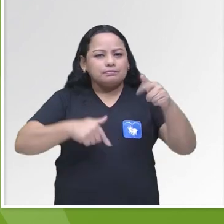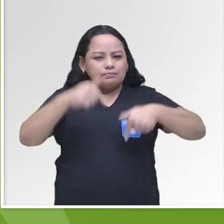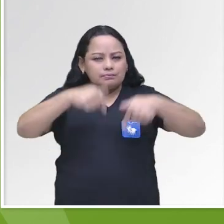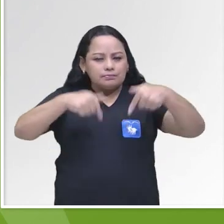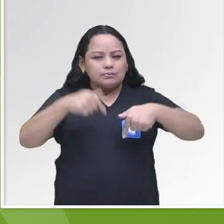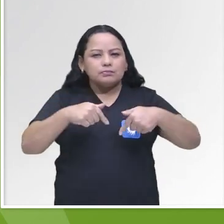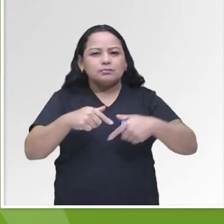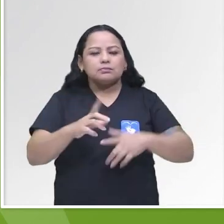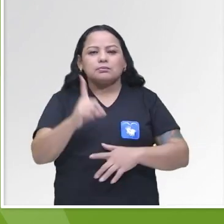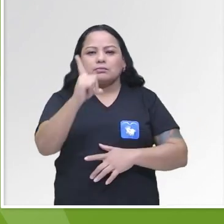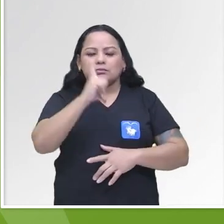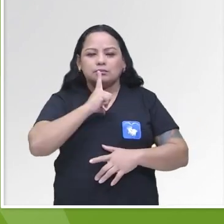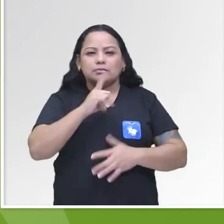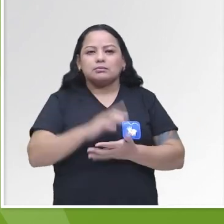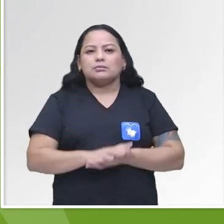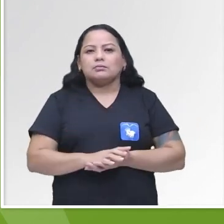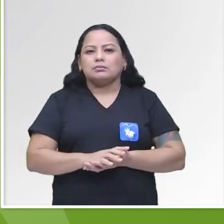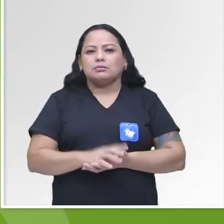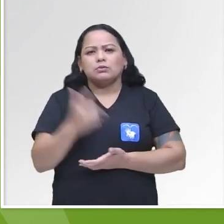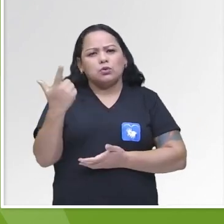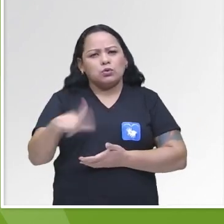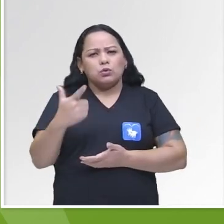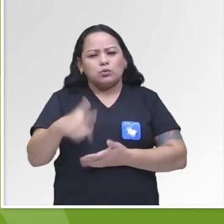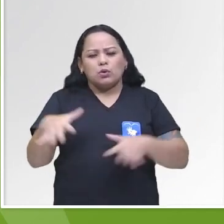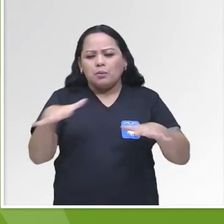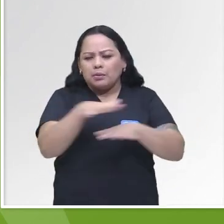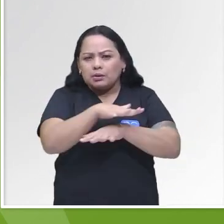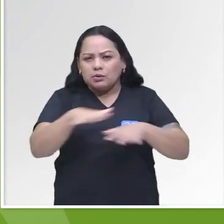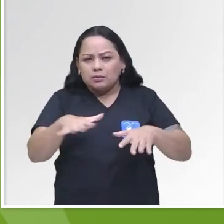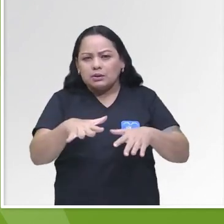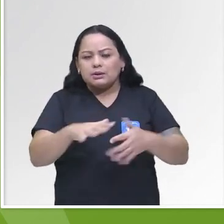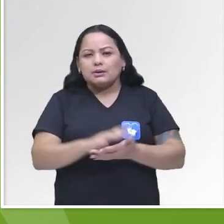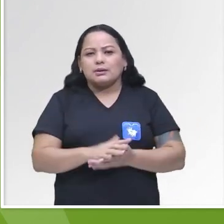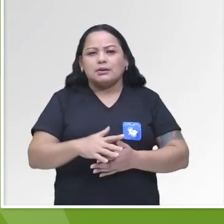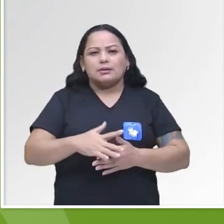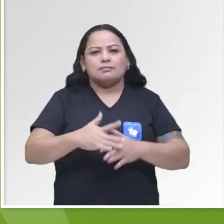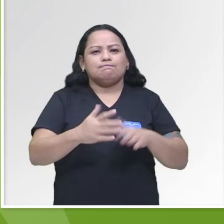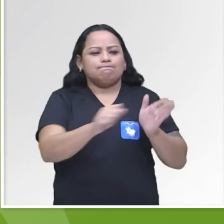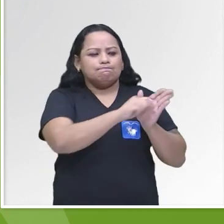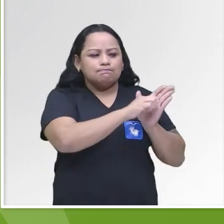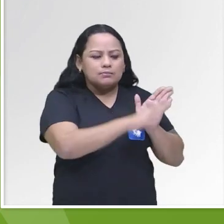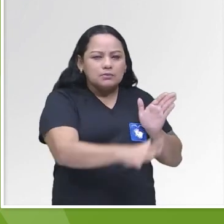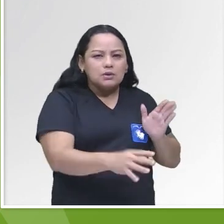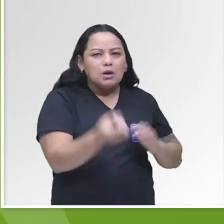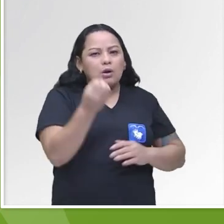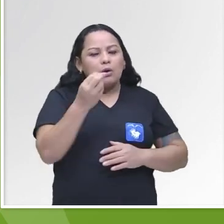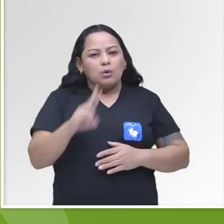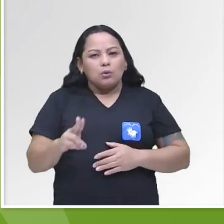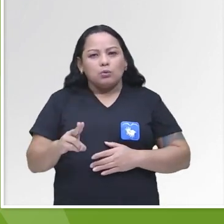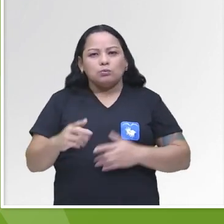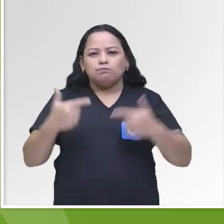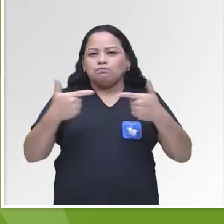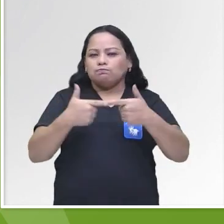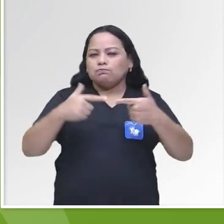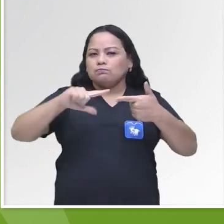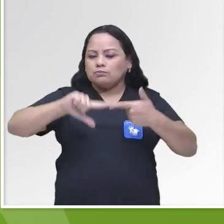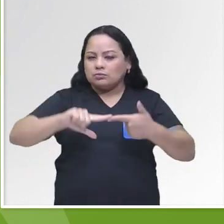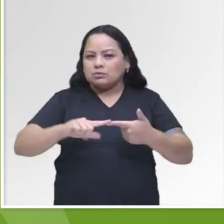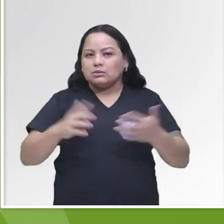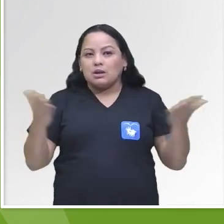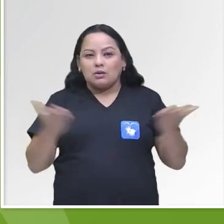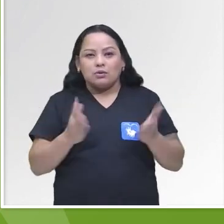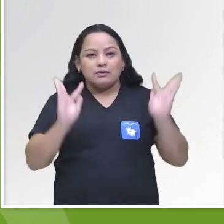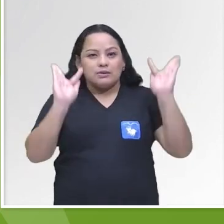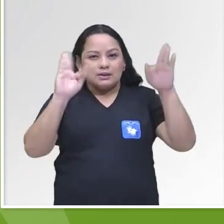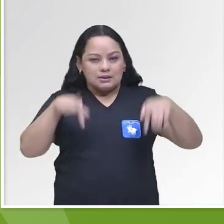vai apresentar ou não uma isomeria geométrica ou cis-trans. A gente vai